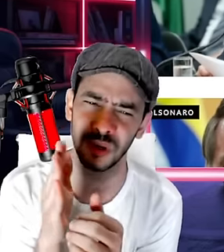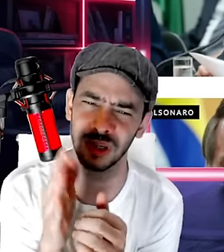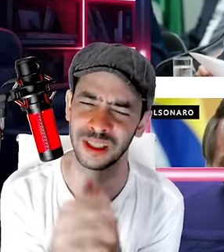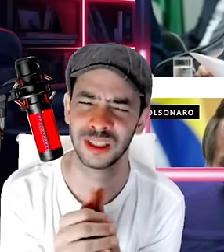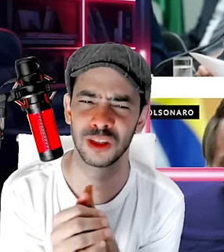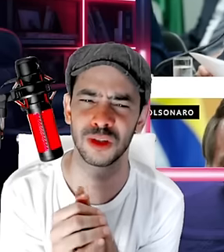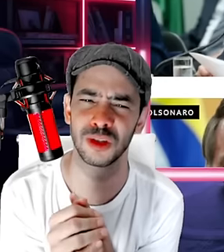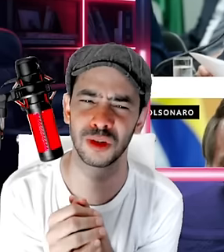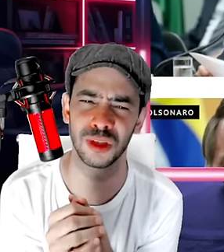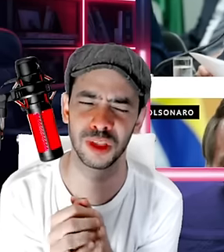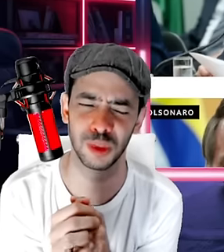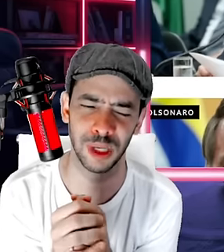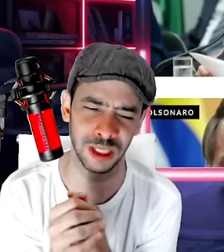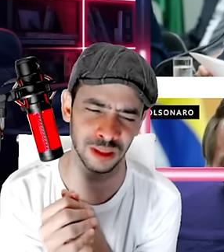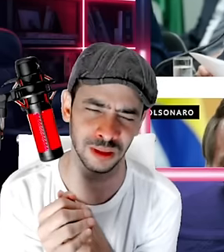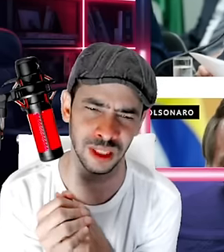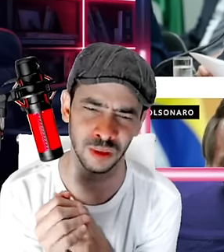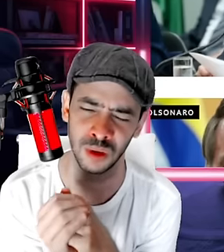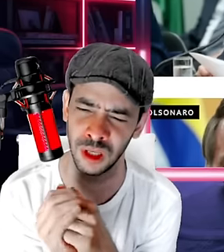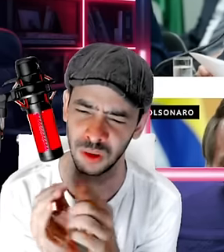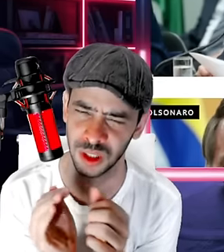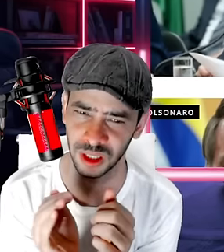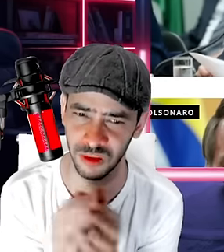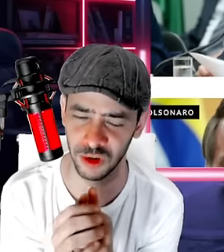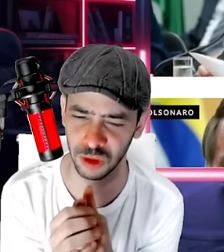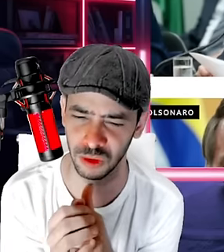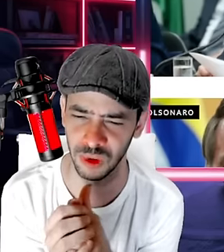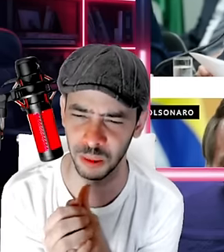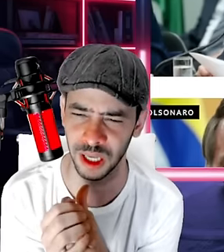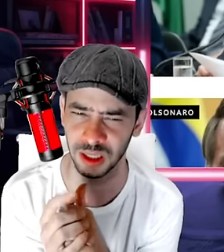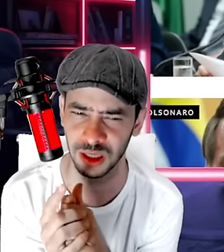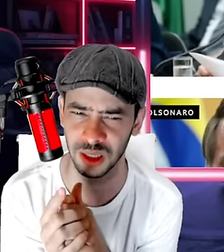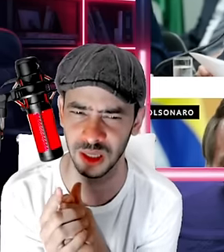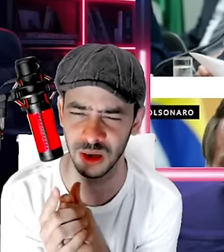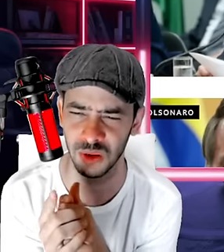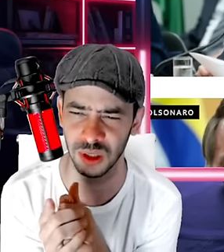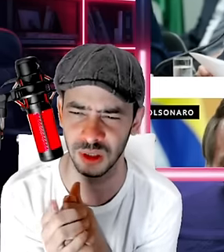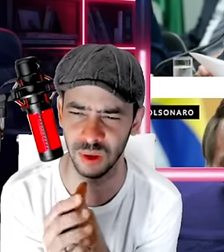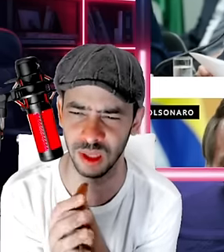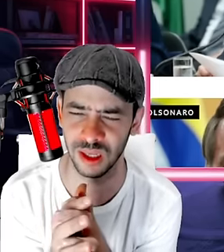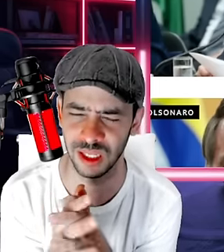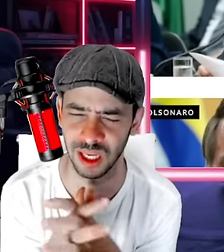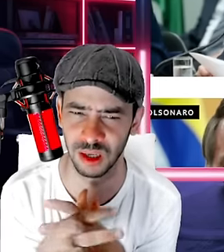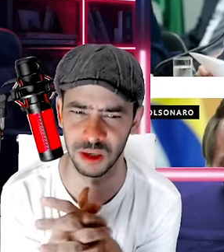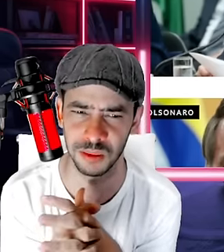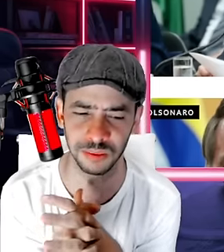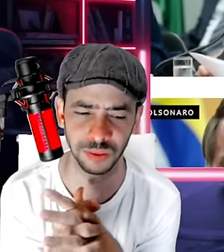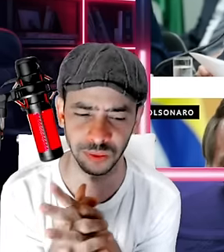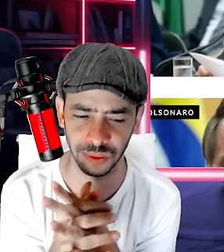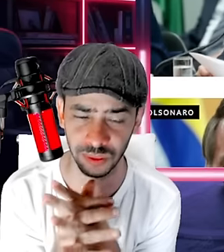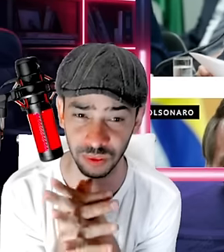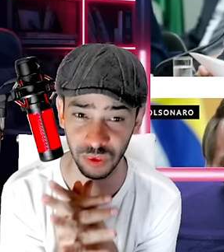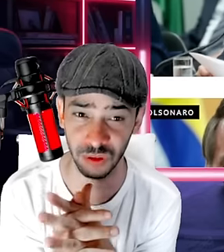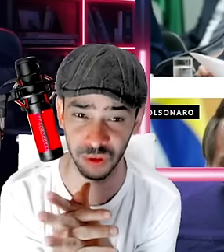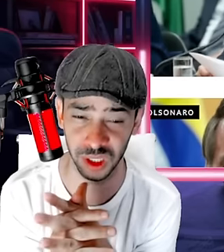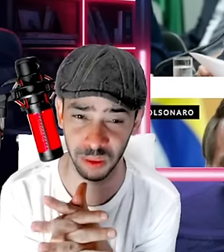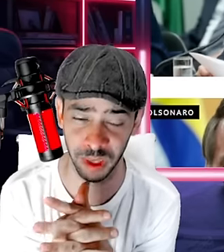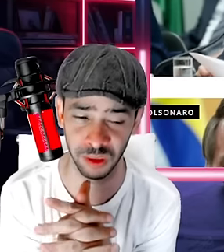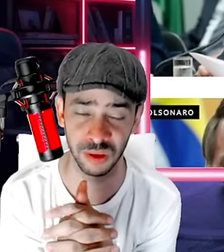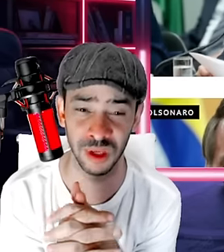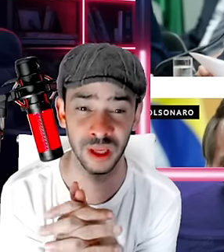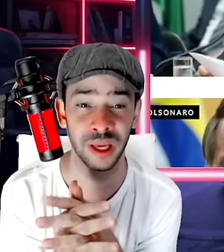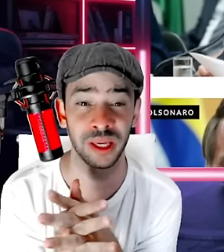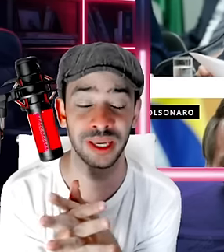e o dólar só disparando né o dólar hoje até fechou com a baixa 5,57